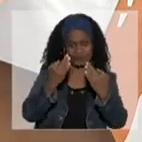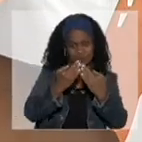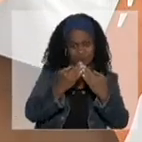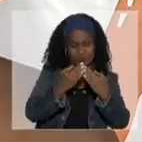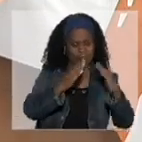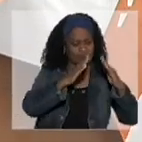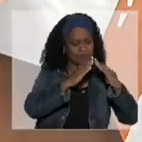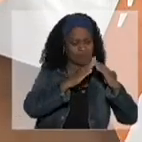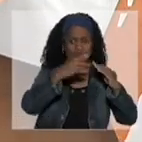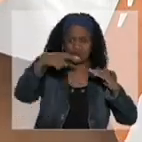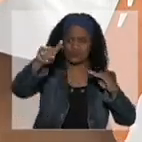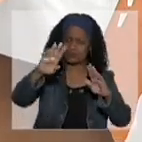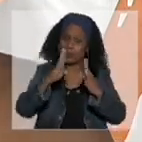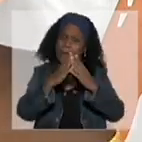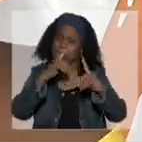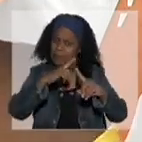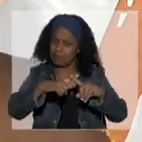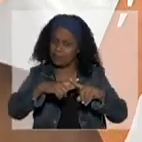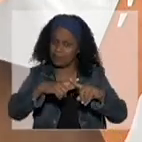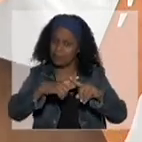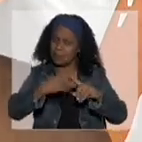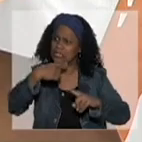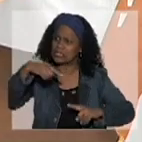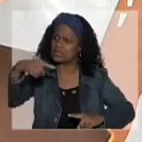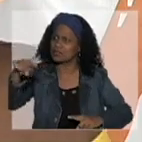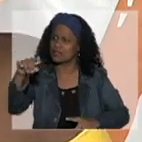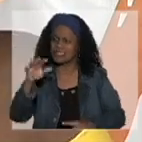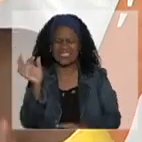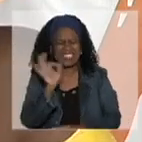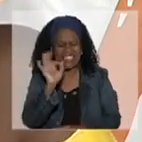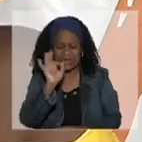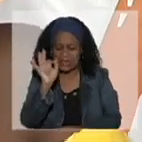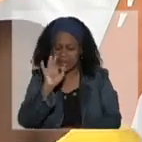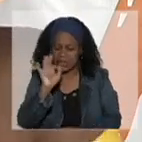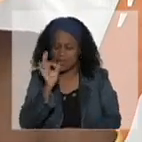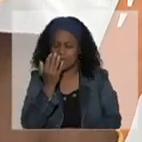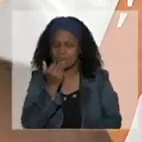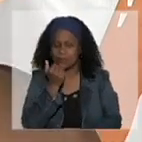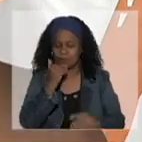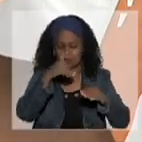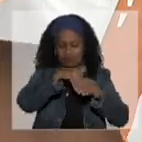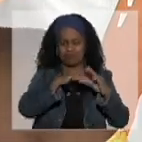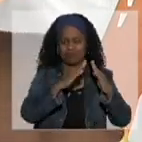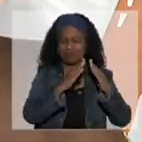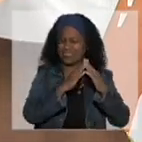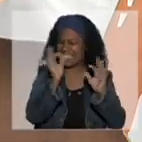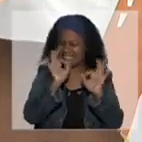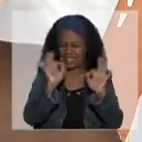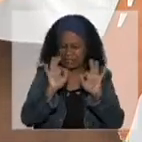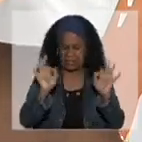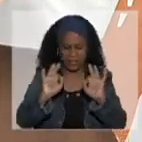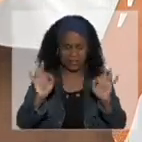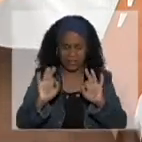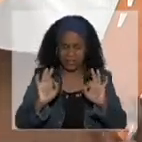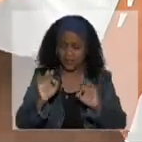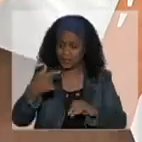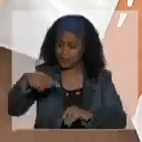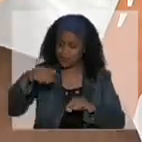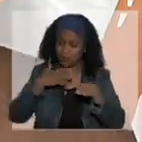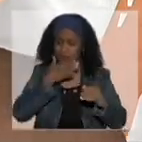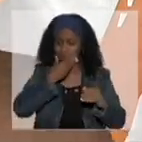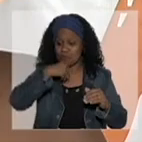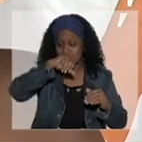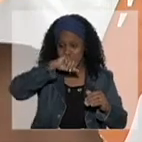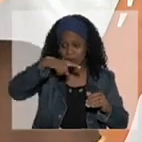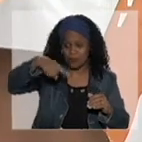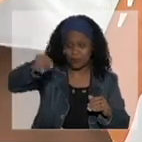uma vez meu pai minha mãe fomos pra igreja e chegamos não tinha nada que comer dentro de casa nada absolutamente nada meu pai foi na casa